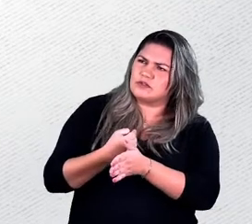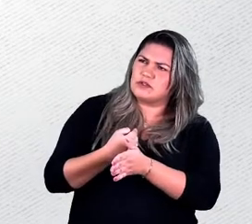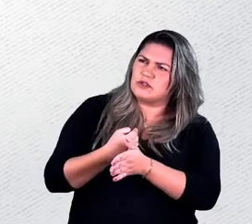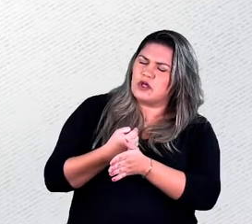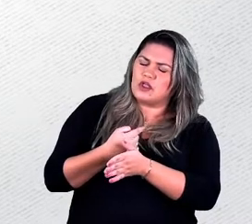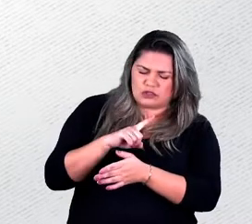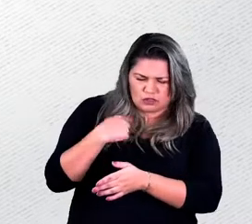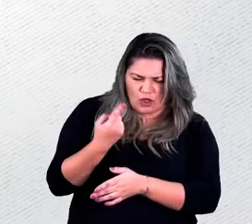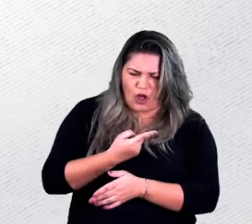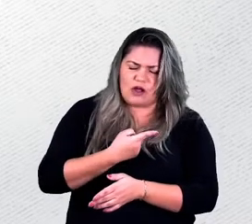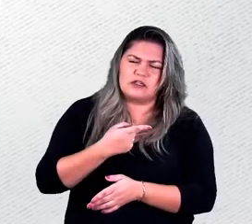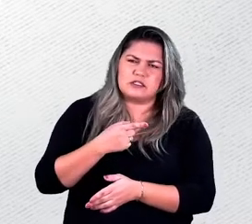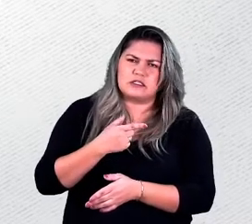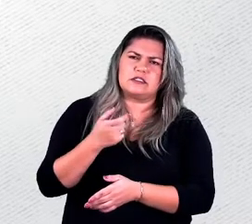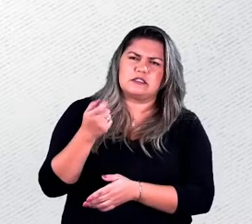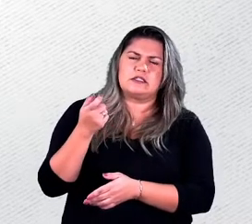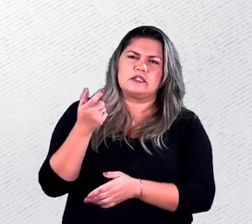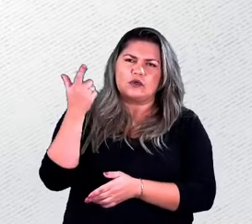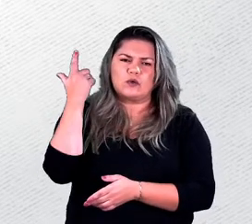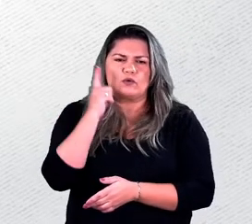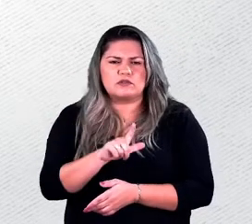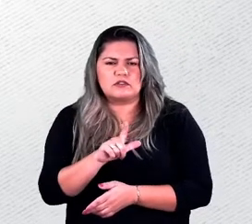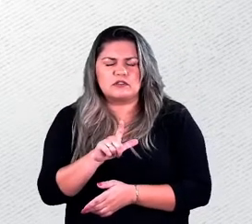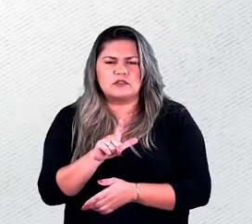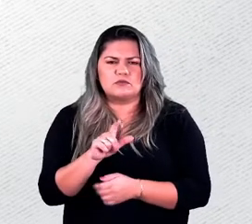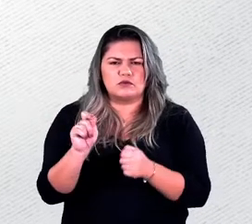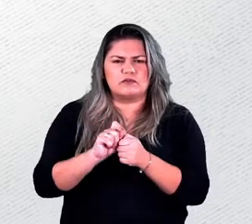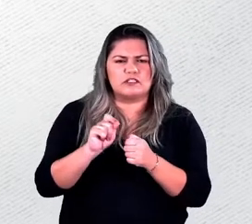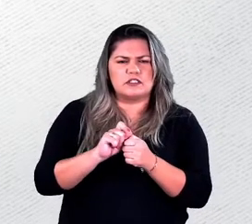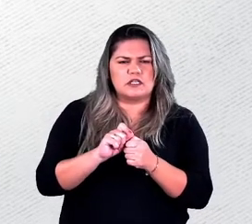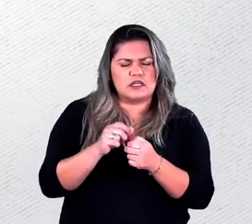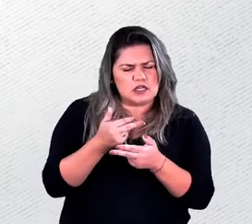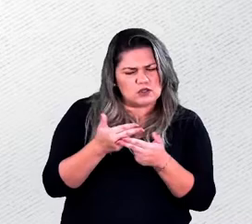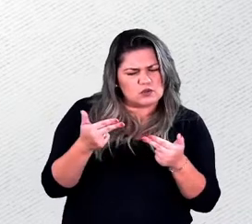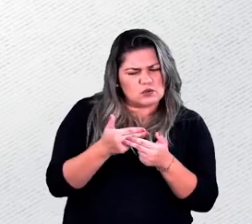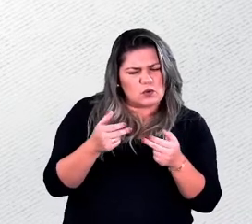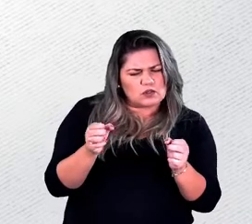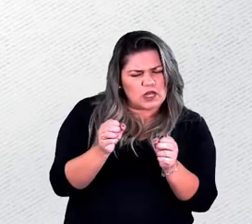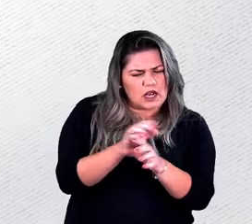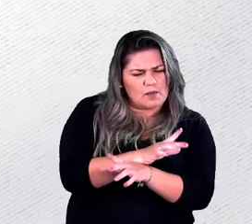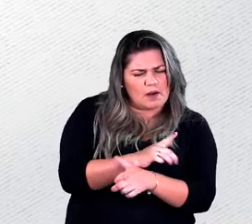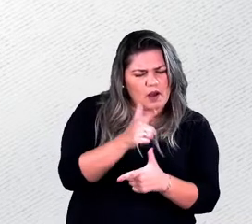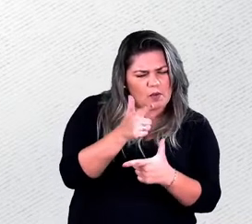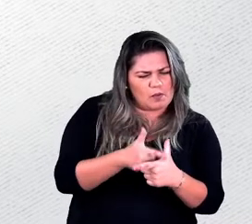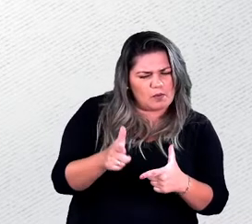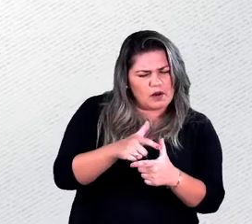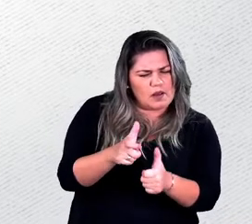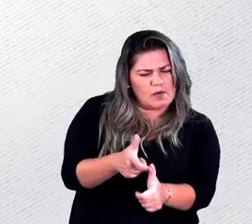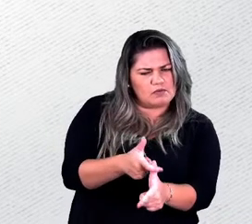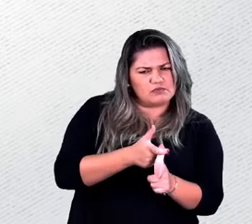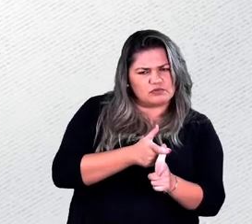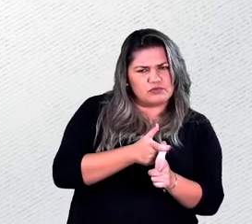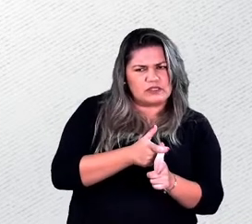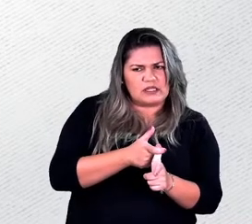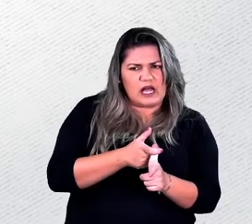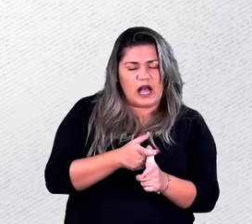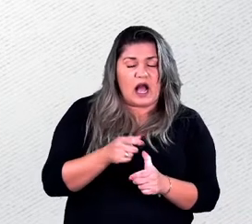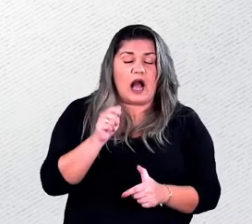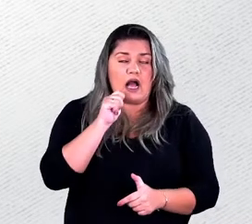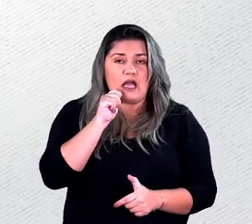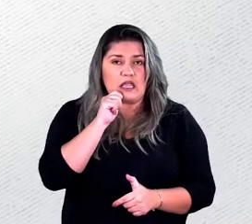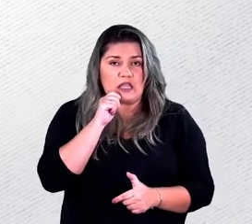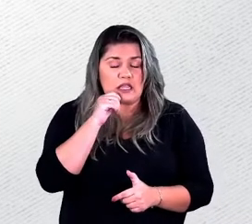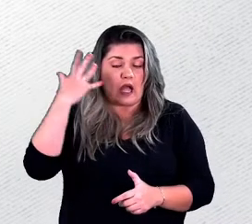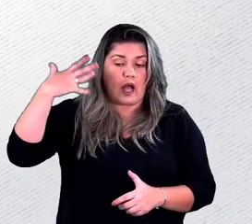maduros o suficiente para dar a cada um o que lhe é devido e além da palestra de hoje o Dr Daniel